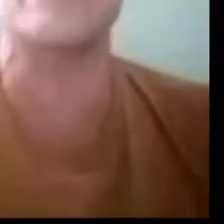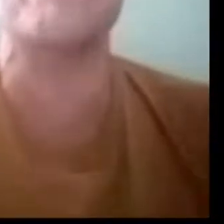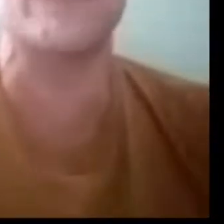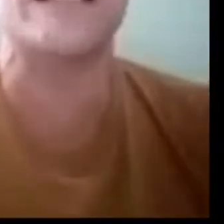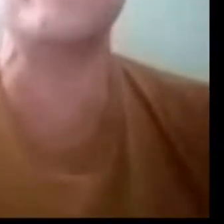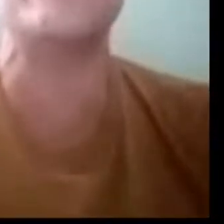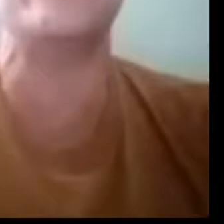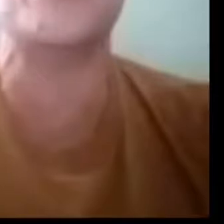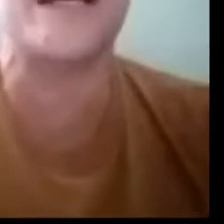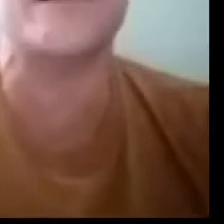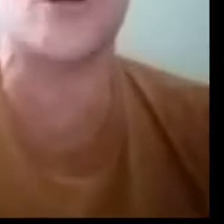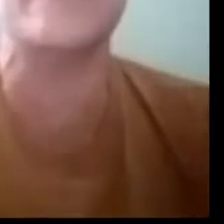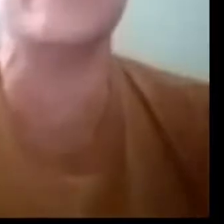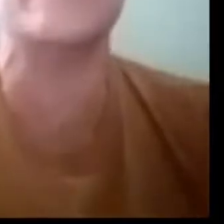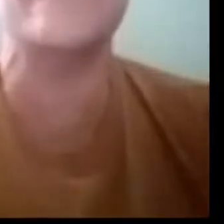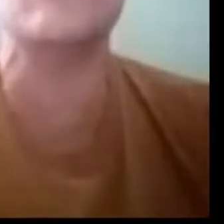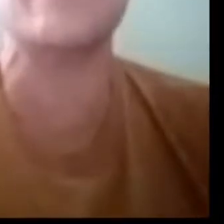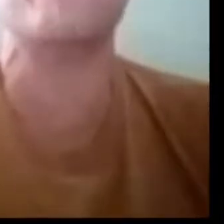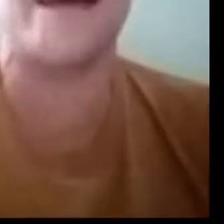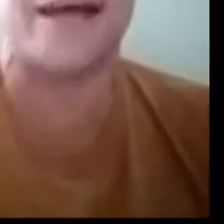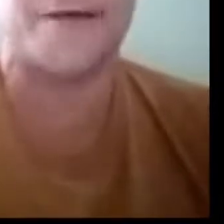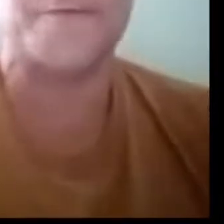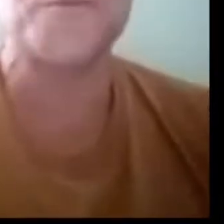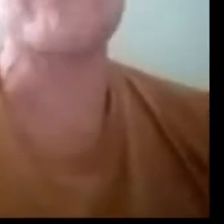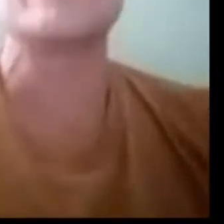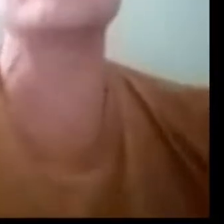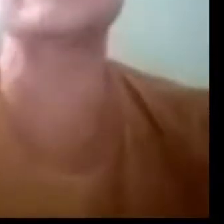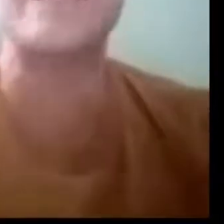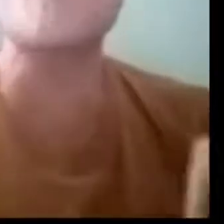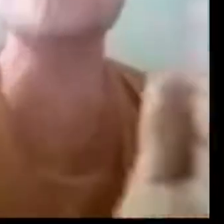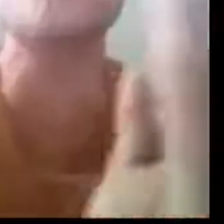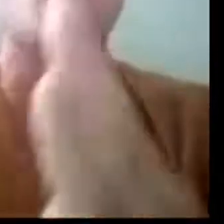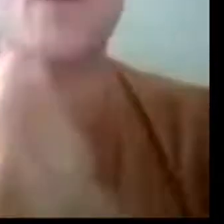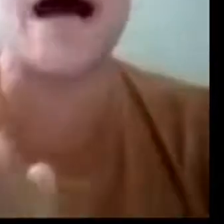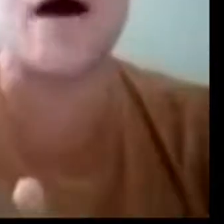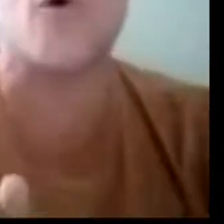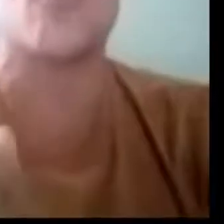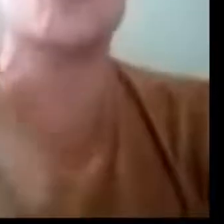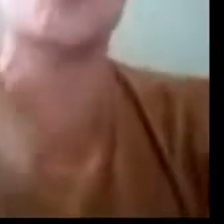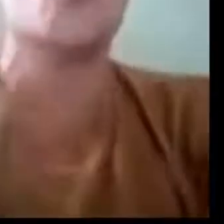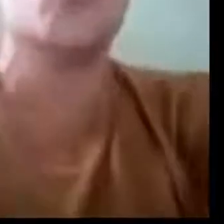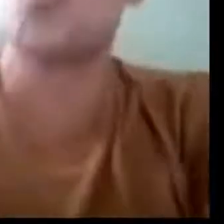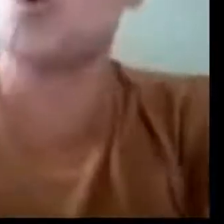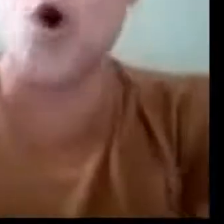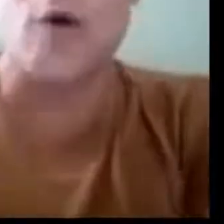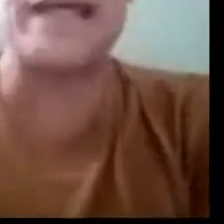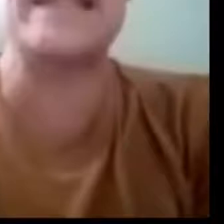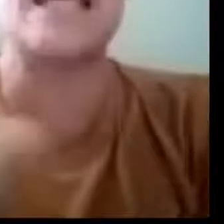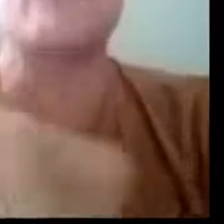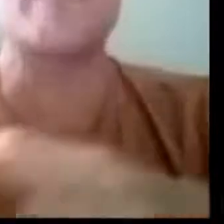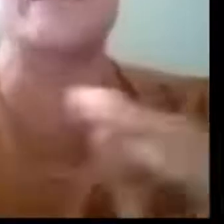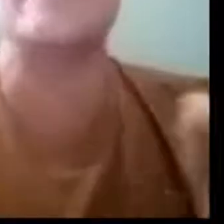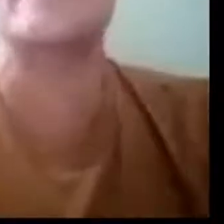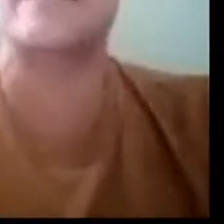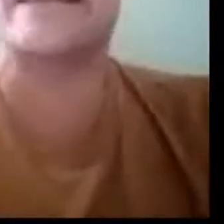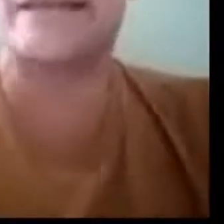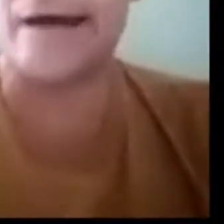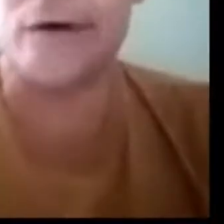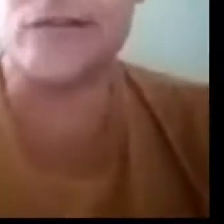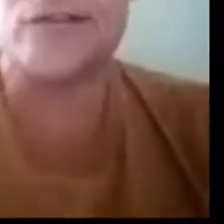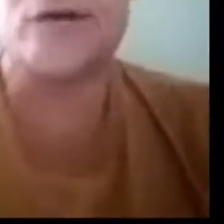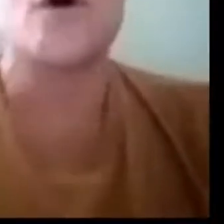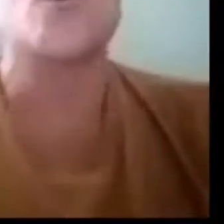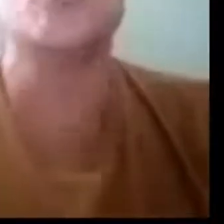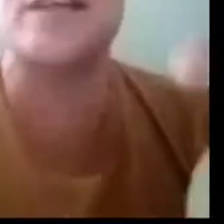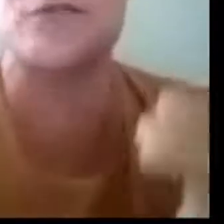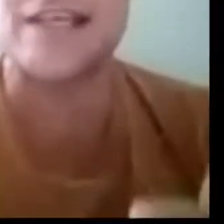idealizada, manipulada pela Igreja Católica dentro da fé. Tal qual o homem deve obedecer a